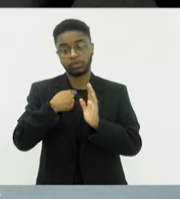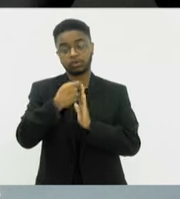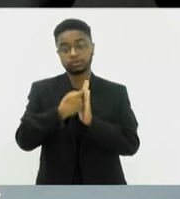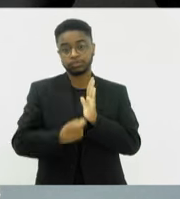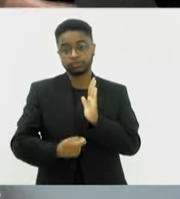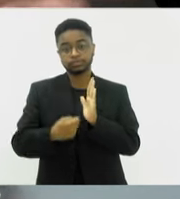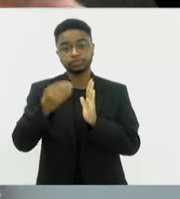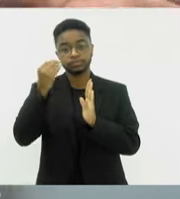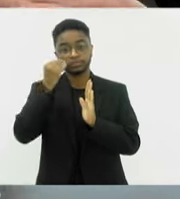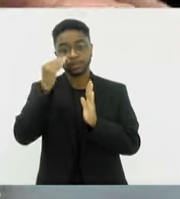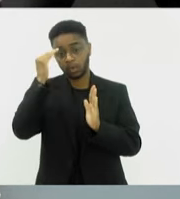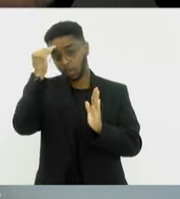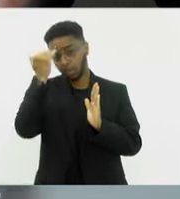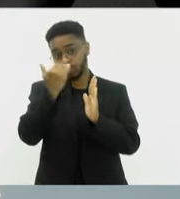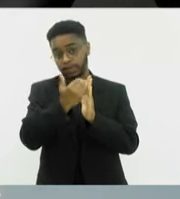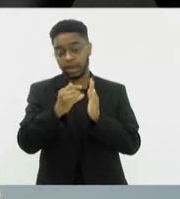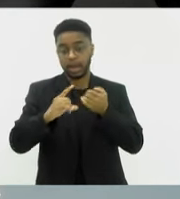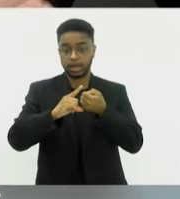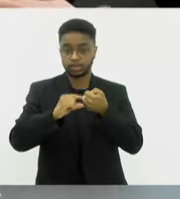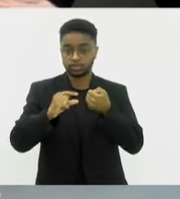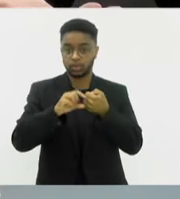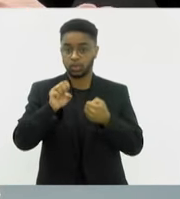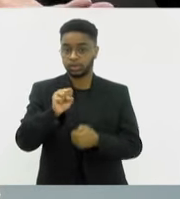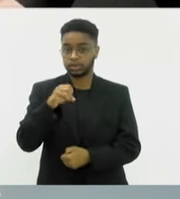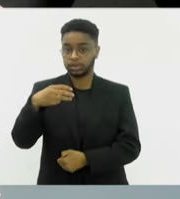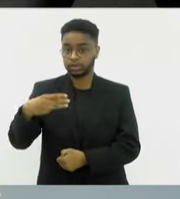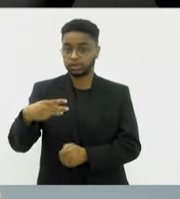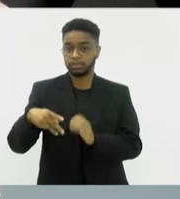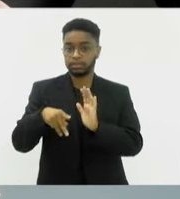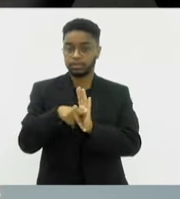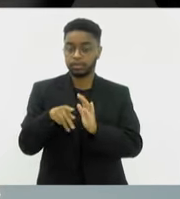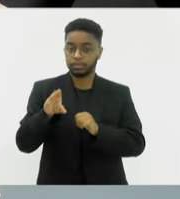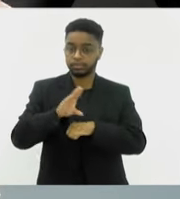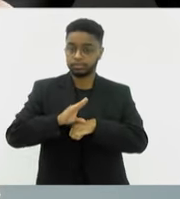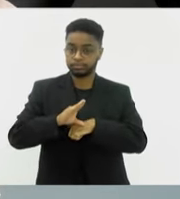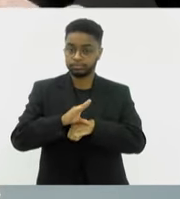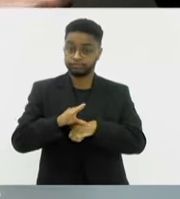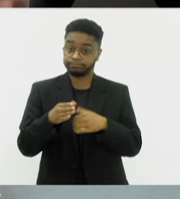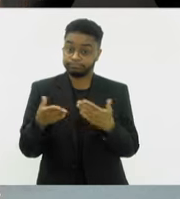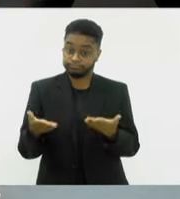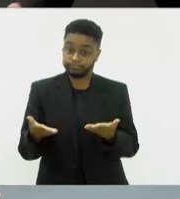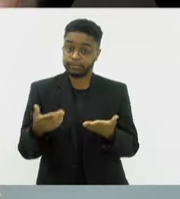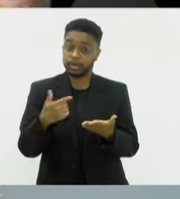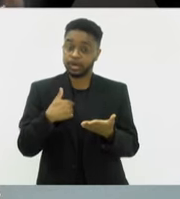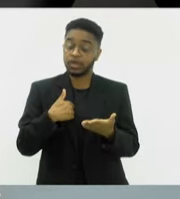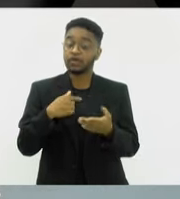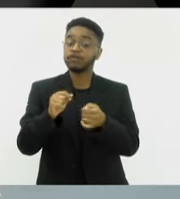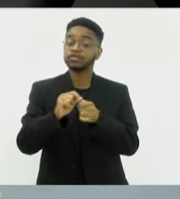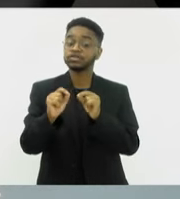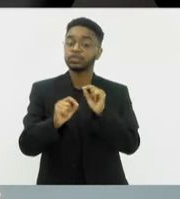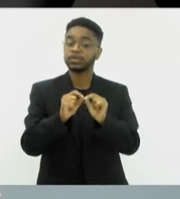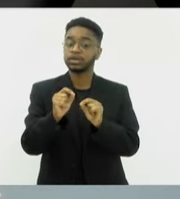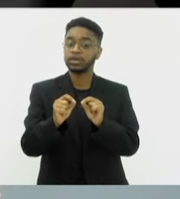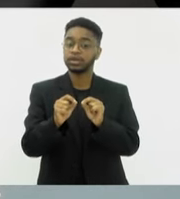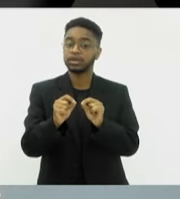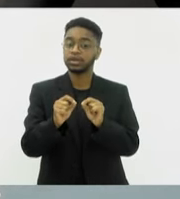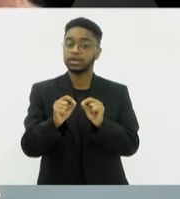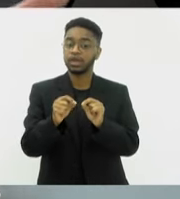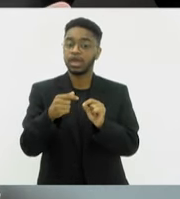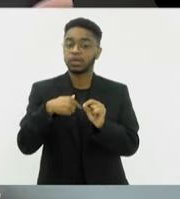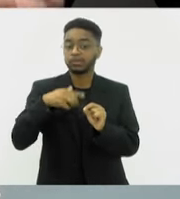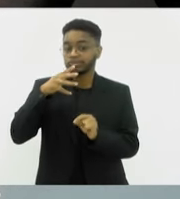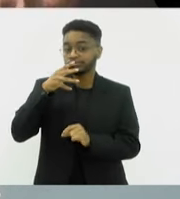exatamente para obedecer o artigo 83 da Constituição. Eu estou querendo dizer, eu estou falando uma